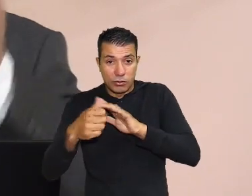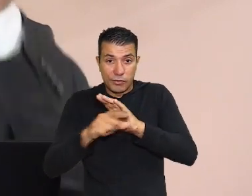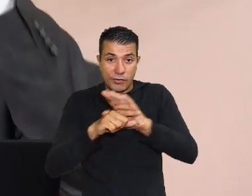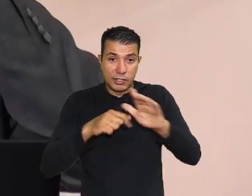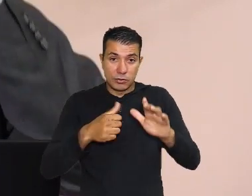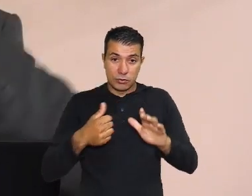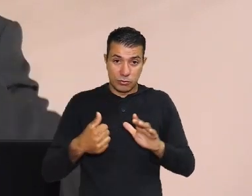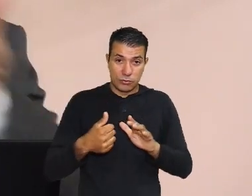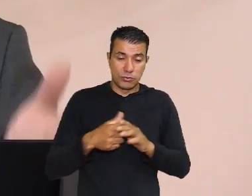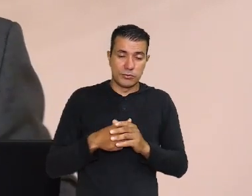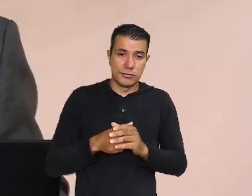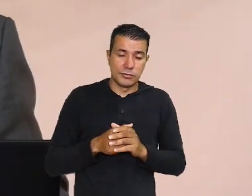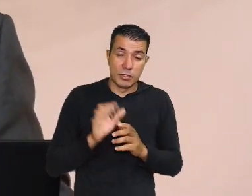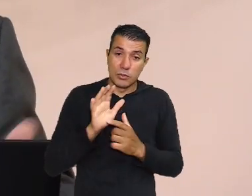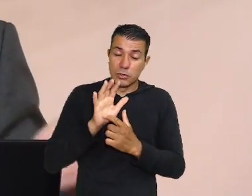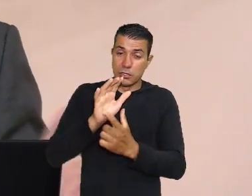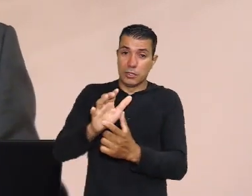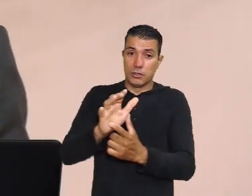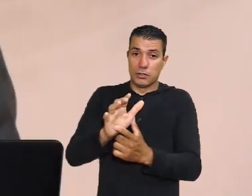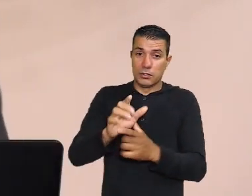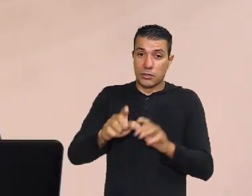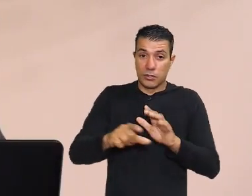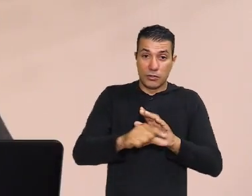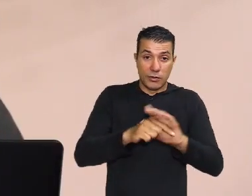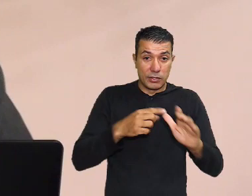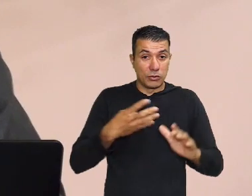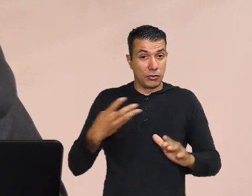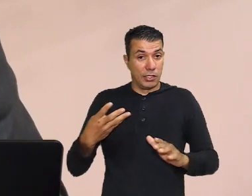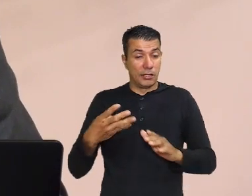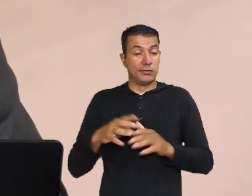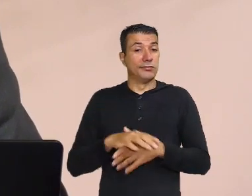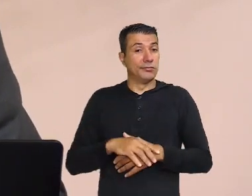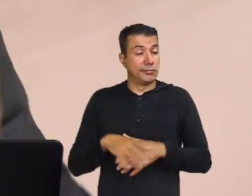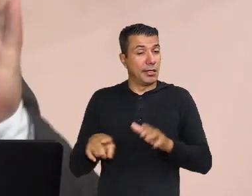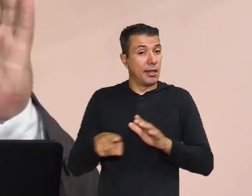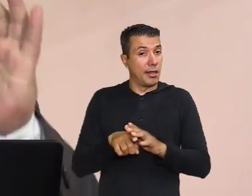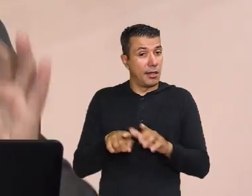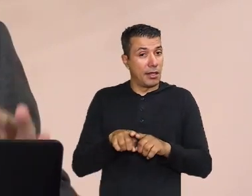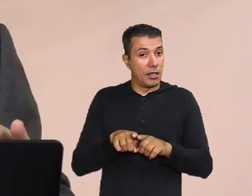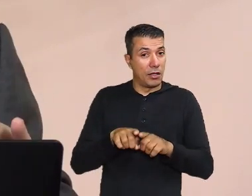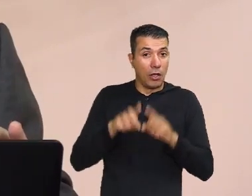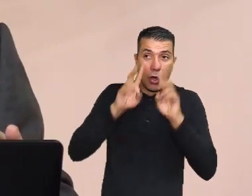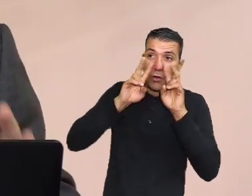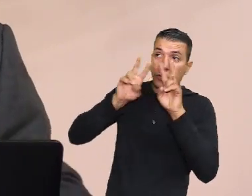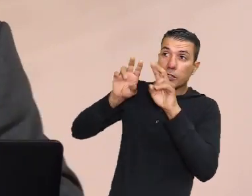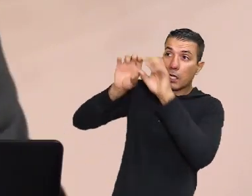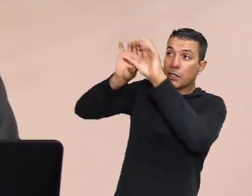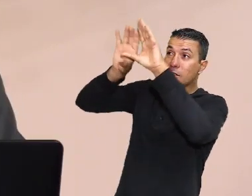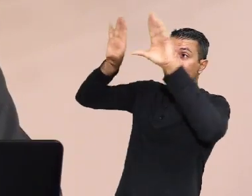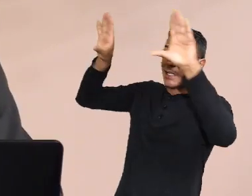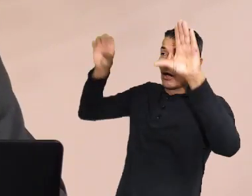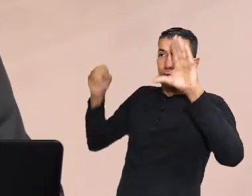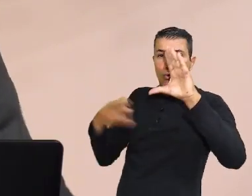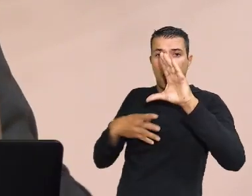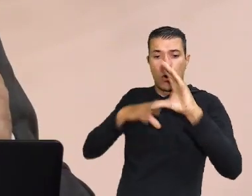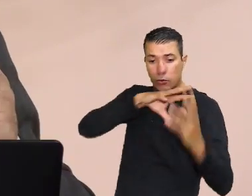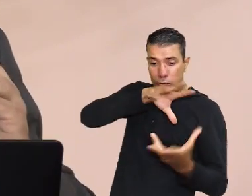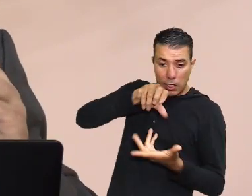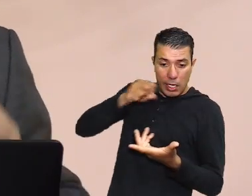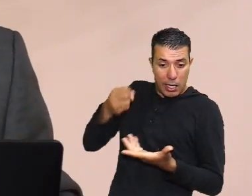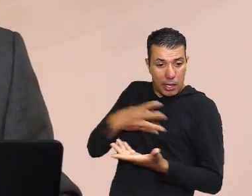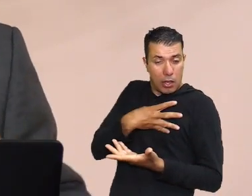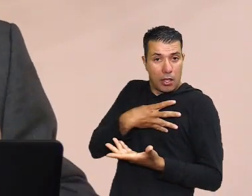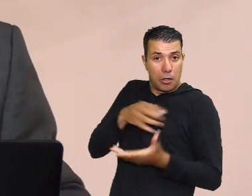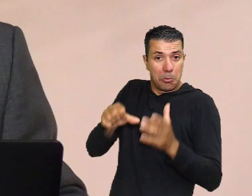eu até mencionei, vou mencionar agora o verso 4 também. Aqui diz assim, ó: vi novo céu e uma nova terra, pois o